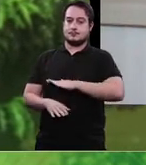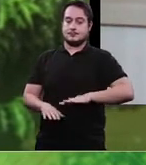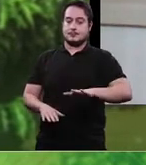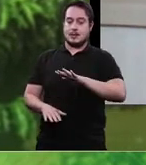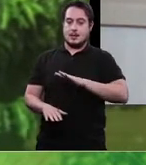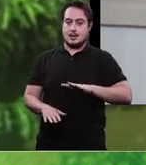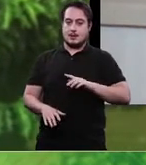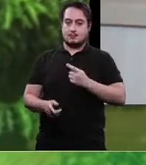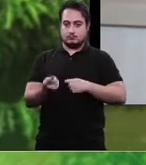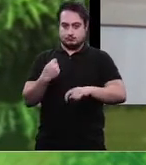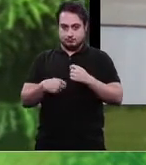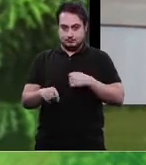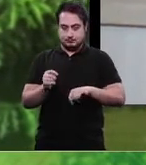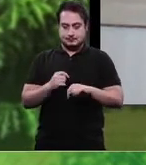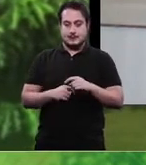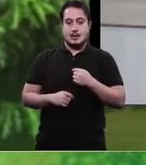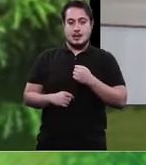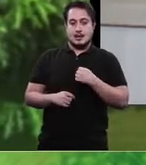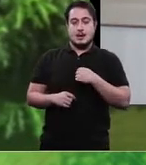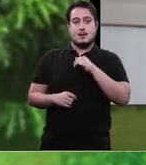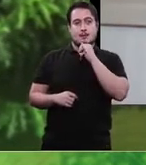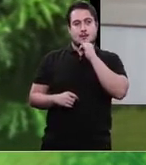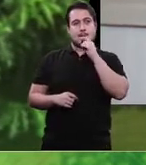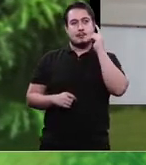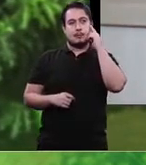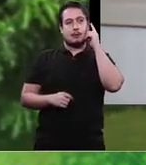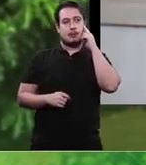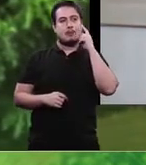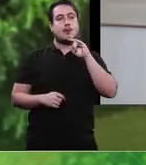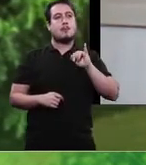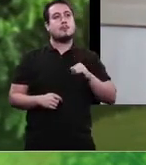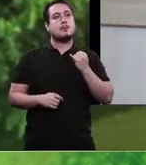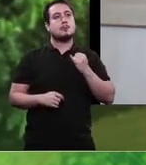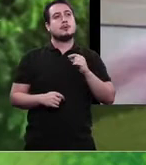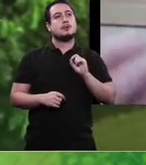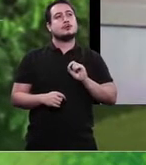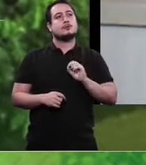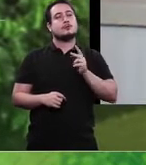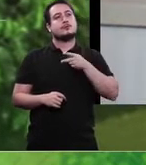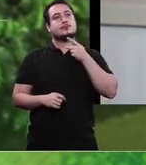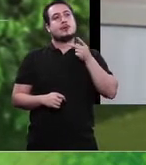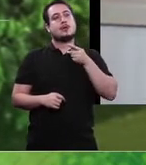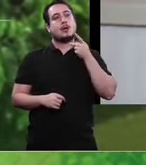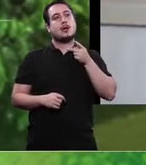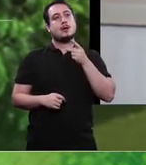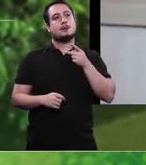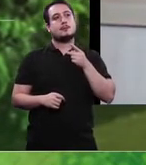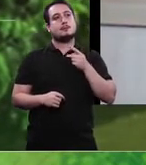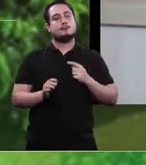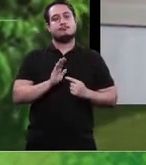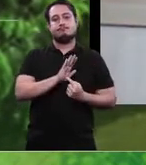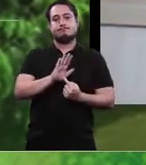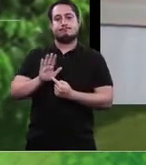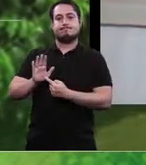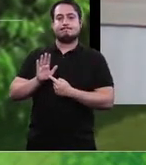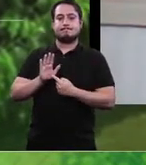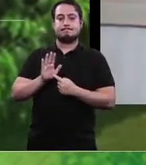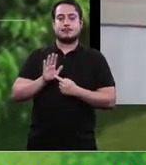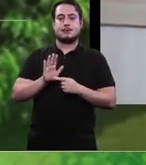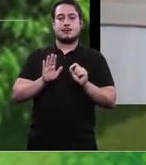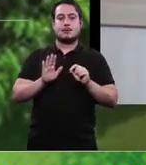negócios. Eu penso que essas são oportunidades de dialogarmos e estar expondo as nossas